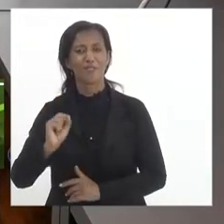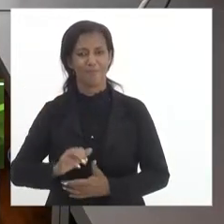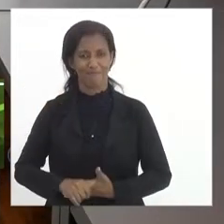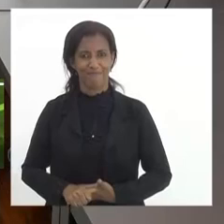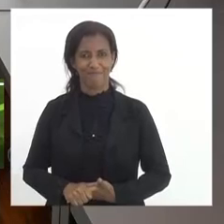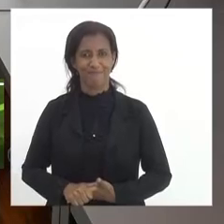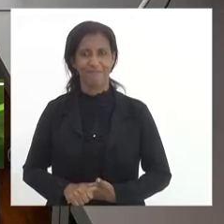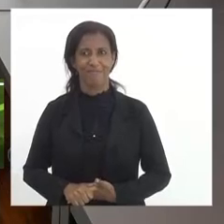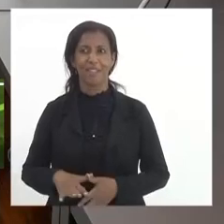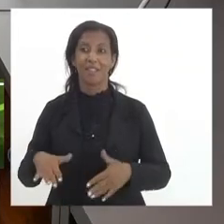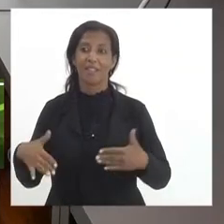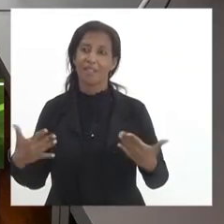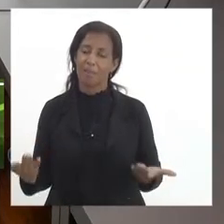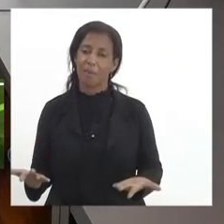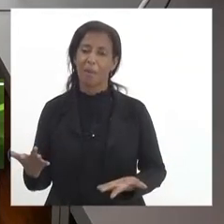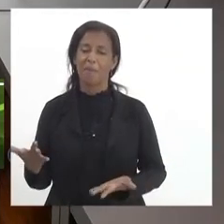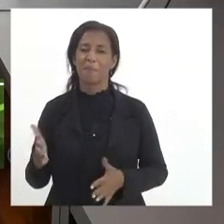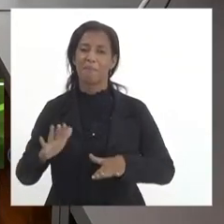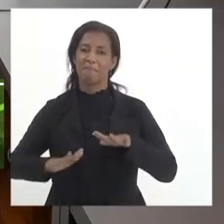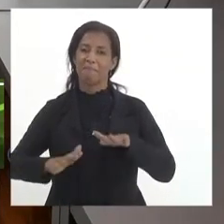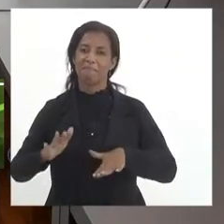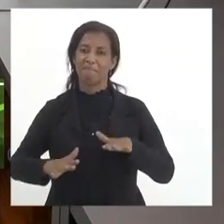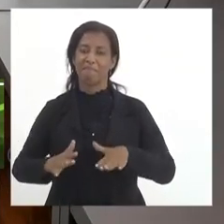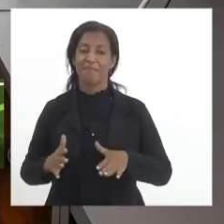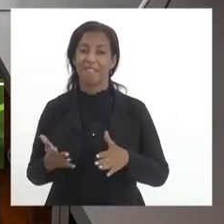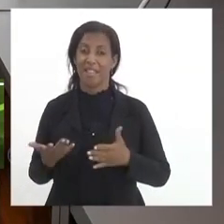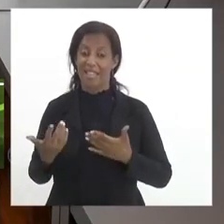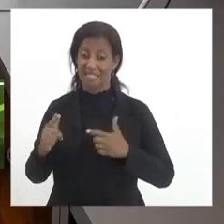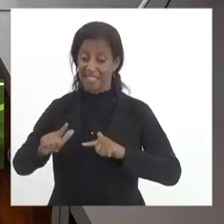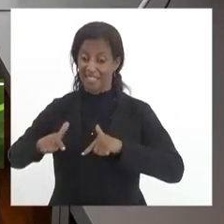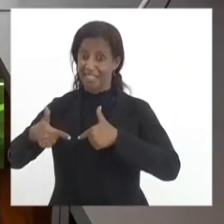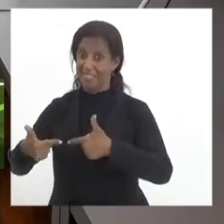Então, que pelo menos, apesar dessa iniciativa errada, a